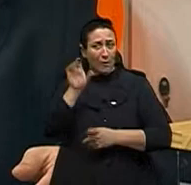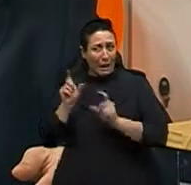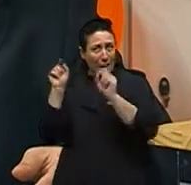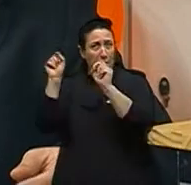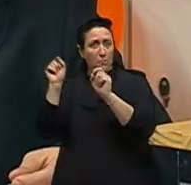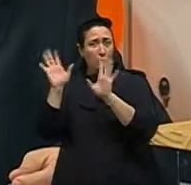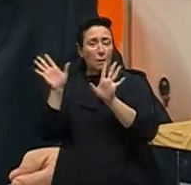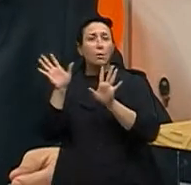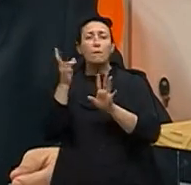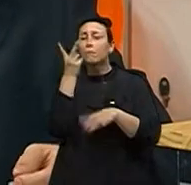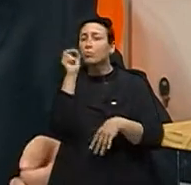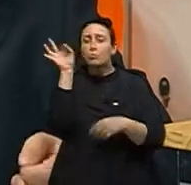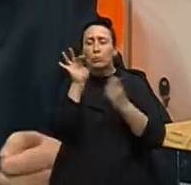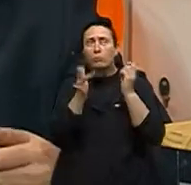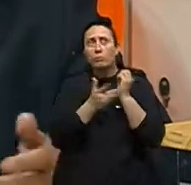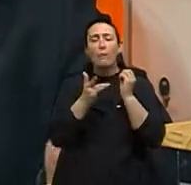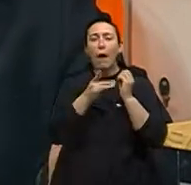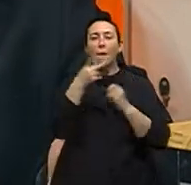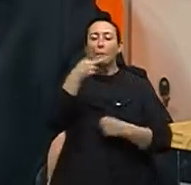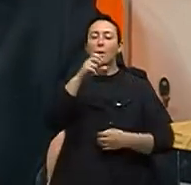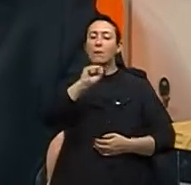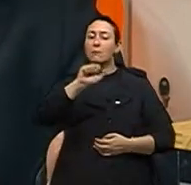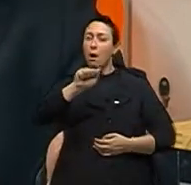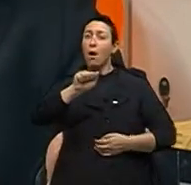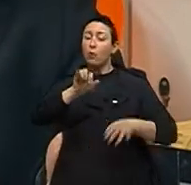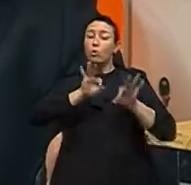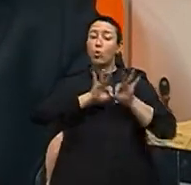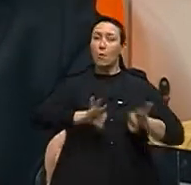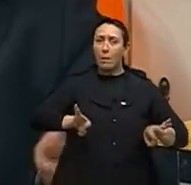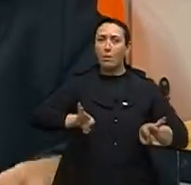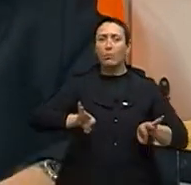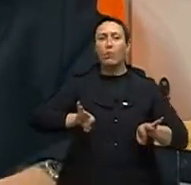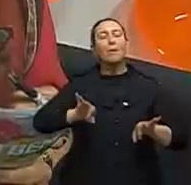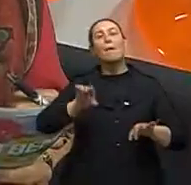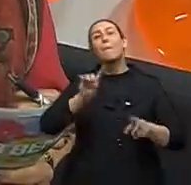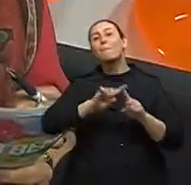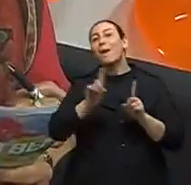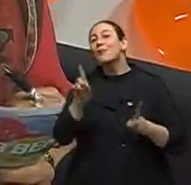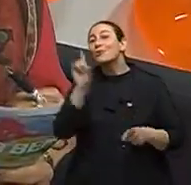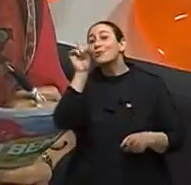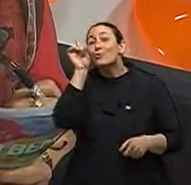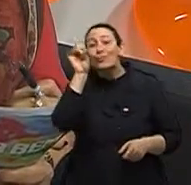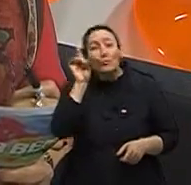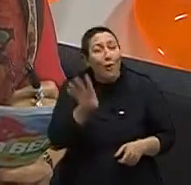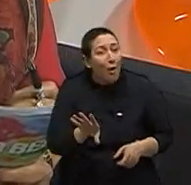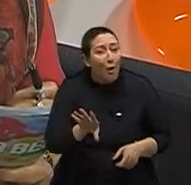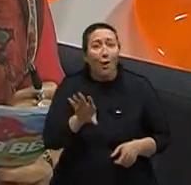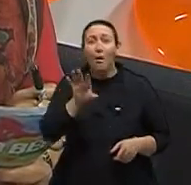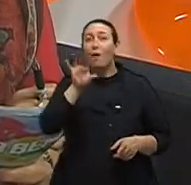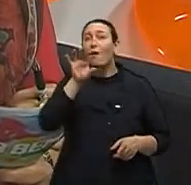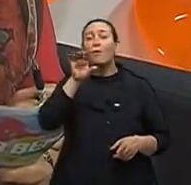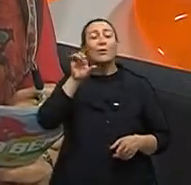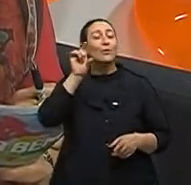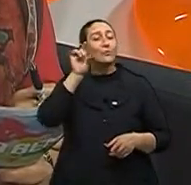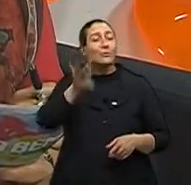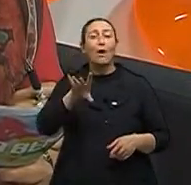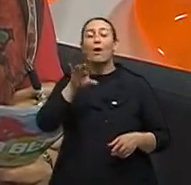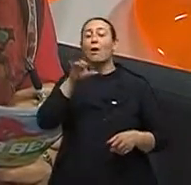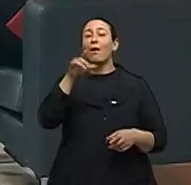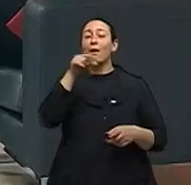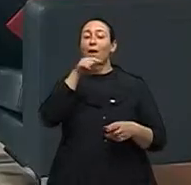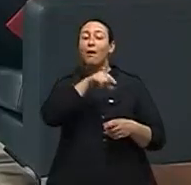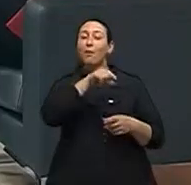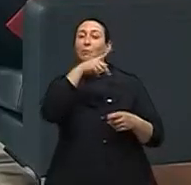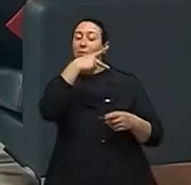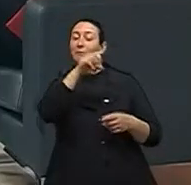exame de toque então ok só o PSA não é tão Preciso assim não é não não é tão Preciso